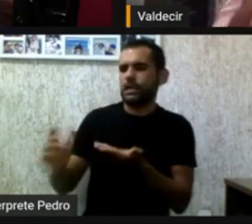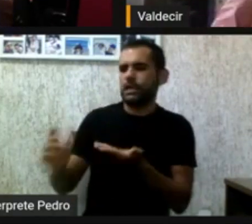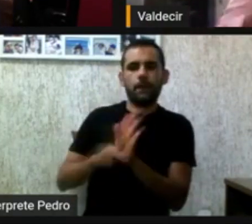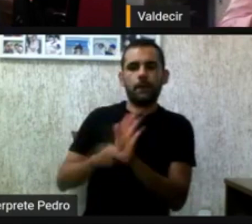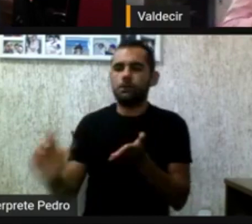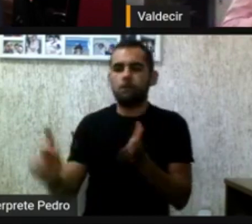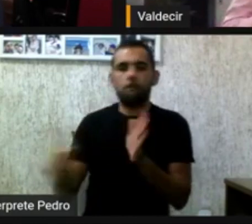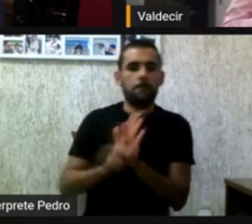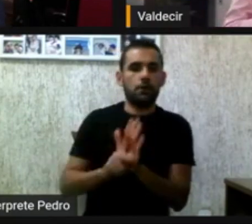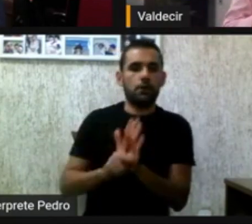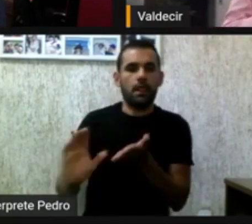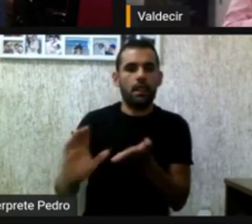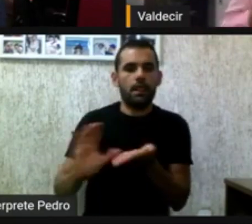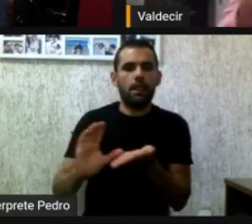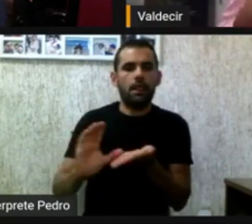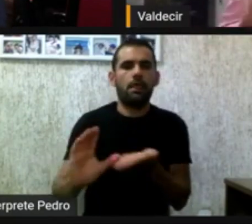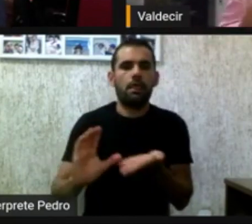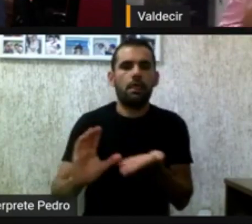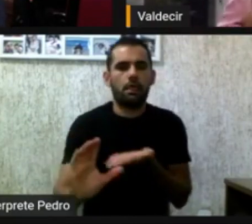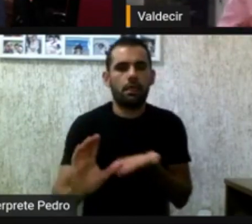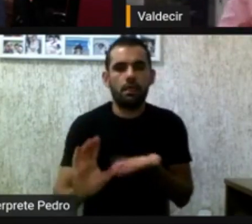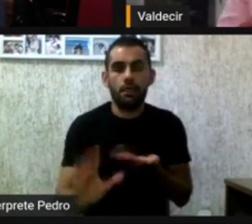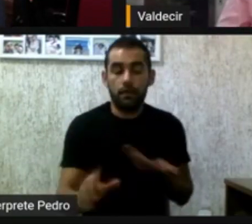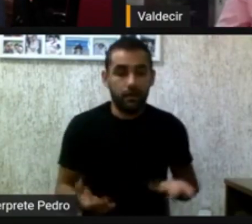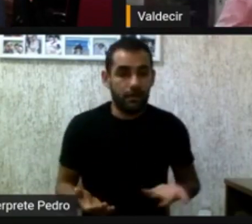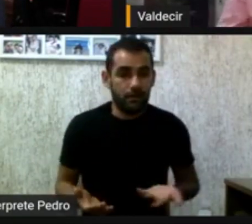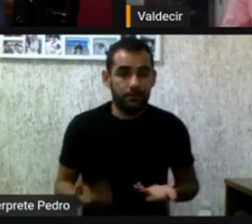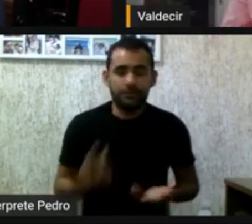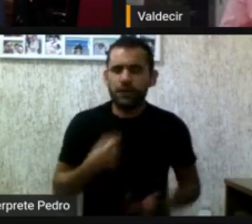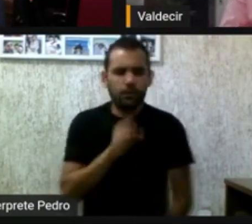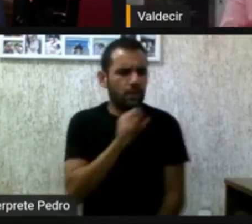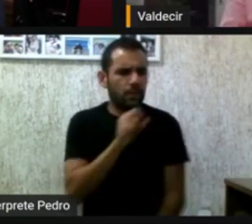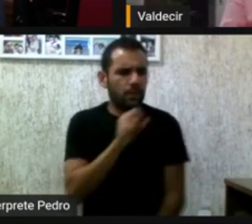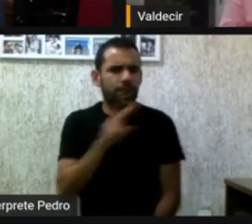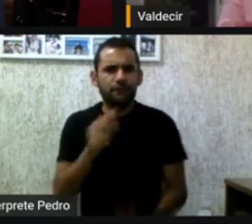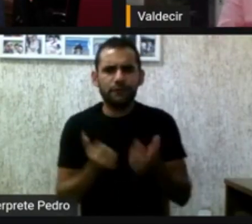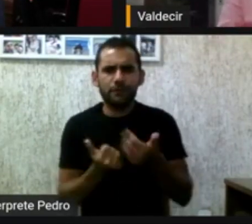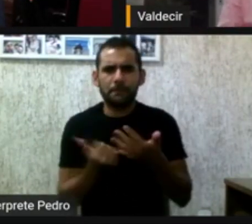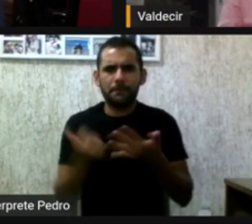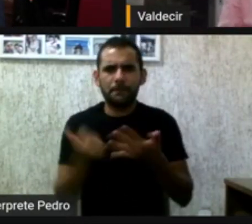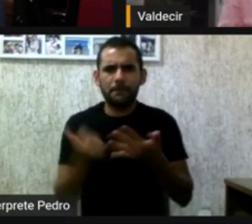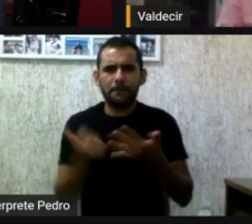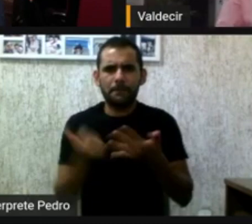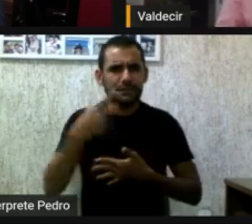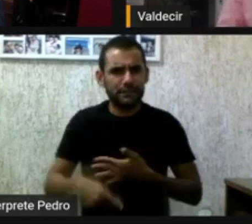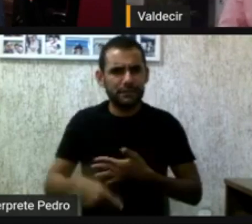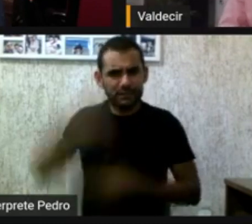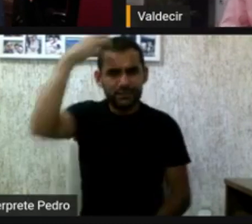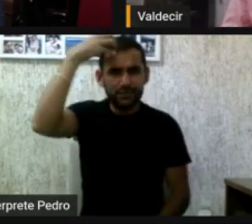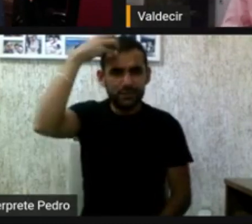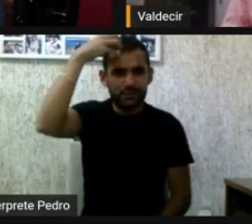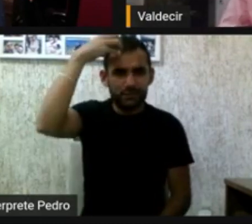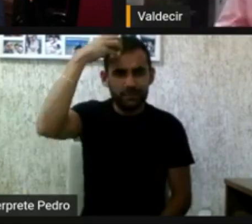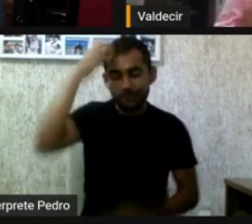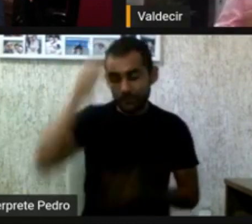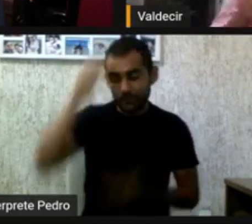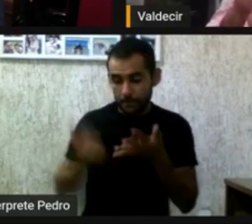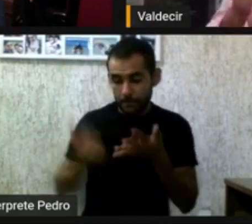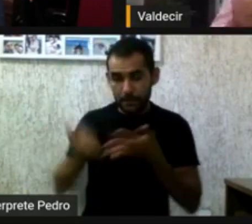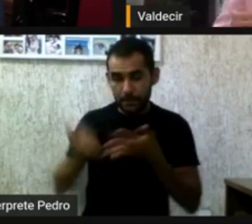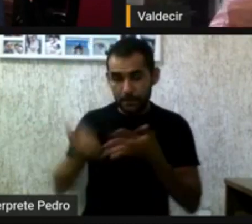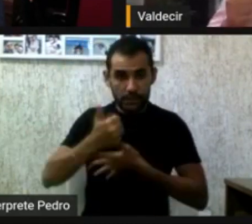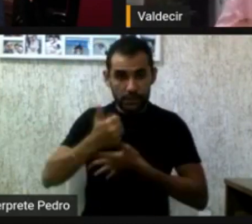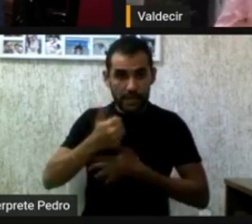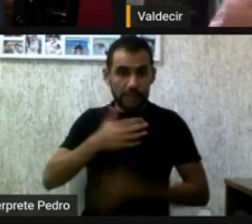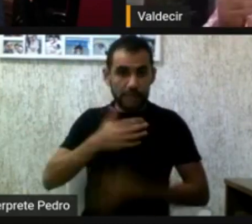recurso próprio, e aquilo... Eu, por exemplo, não enxergo como prioridade certas obras em São João del Rei. Prioridade, para mim, é aquilo que,